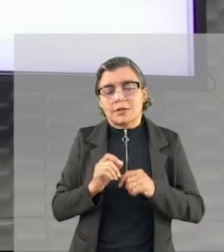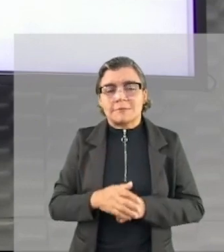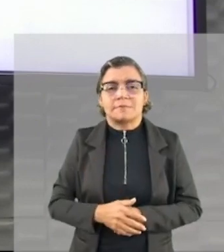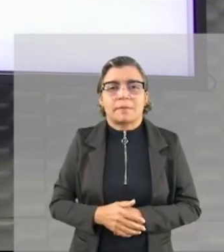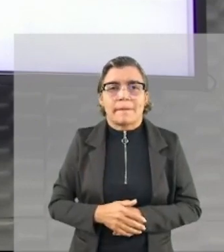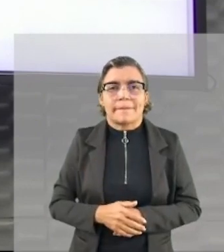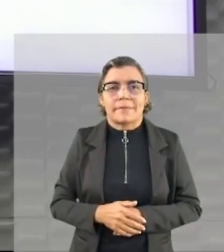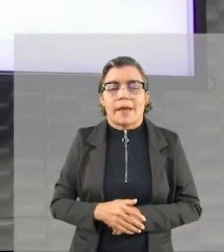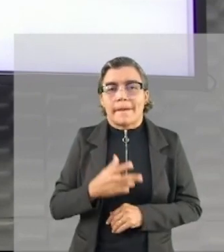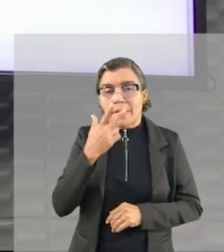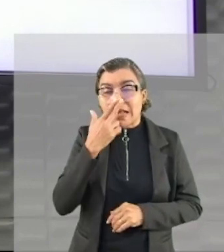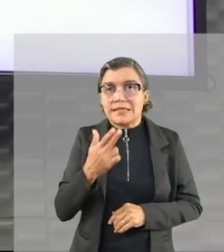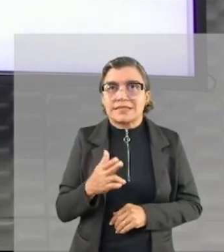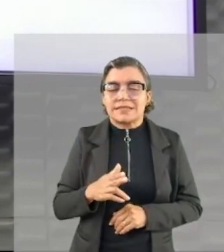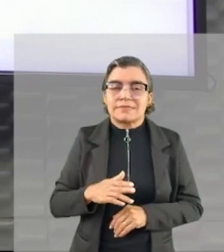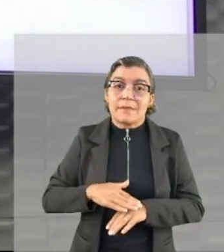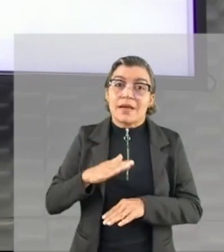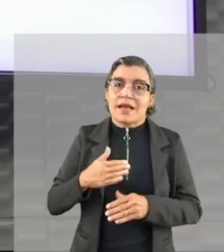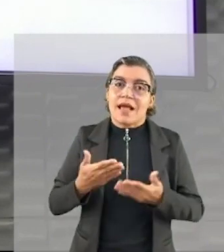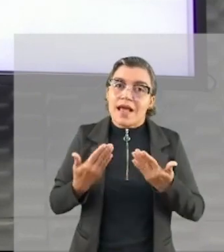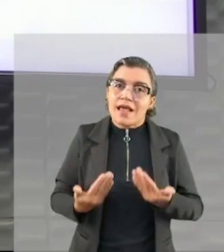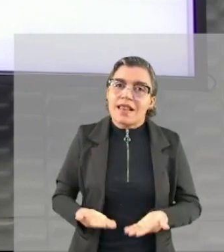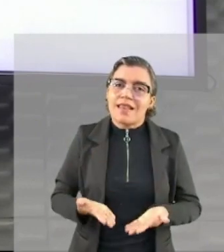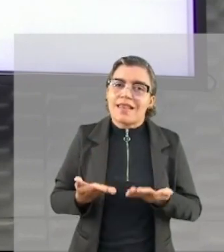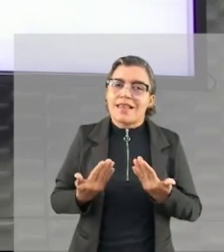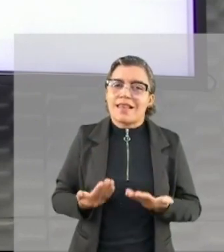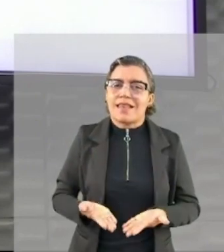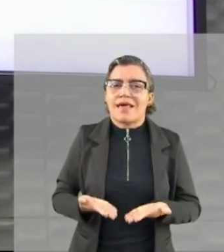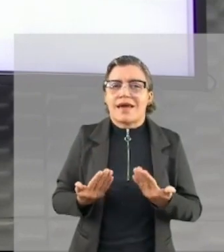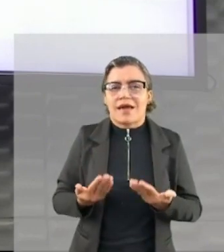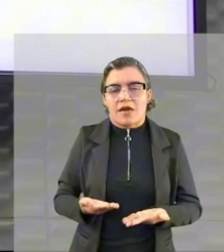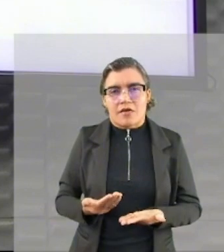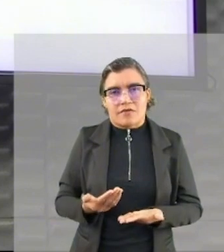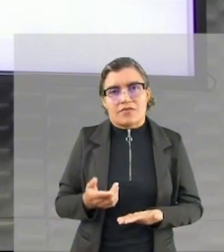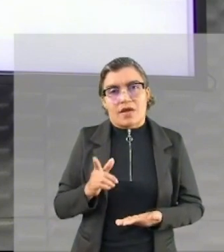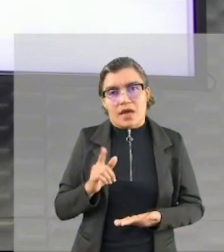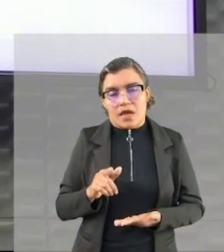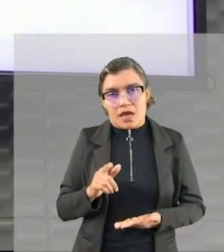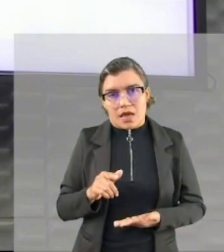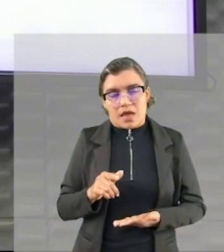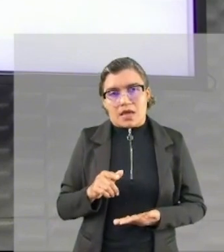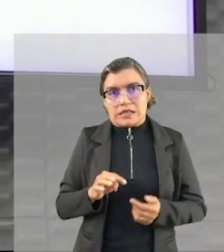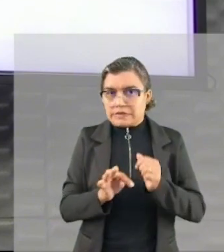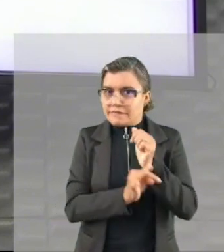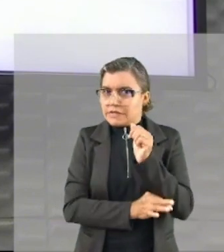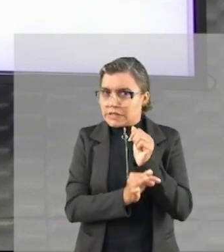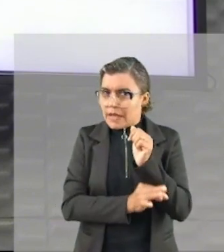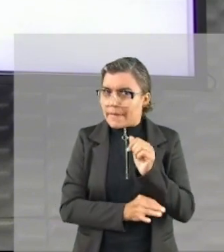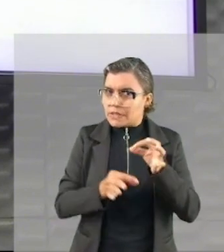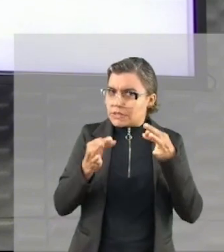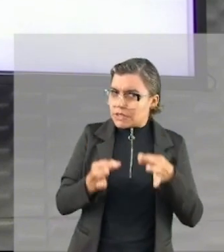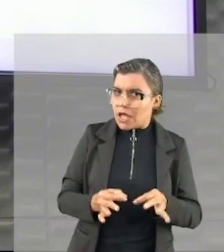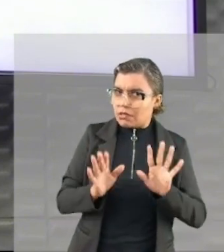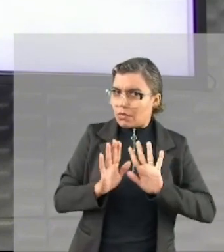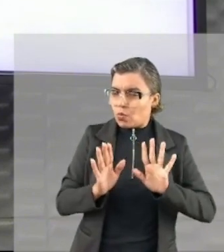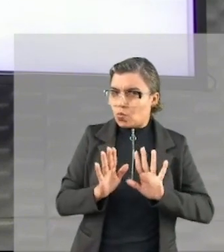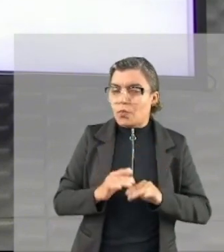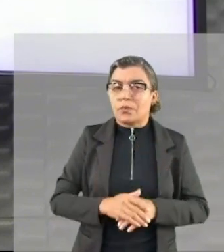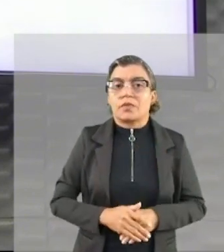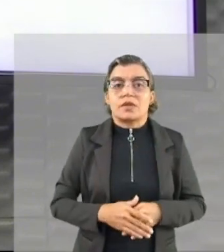fica mais leve, tá? É um termo coloquial, ele não é fisicamente correto. Mas vamos dizer assim,